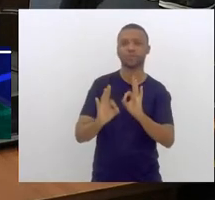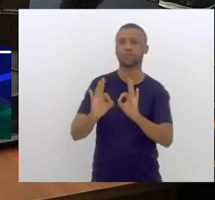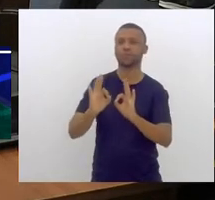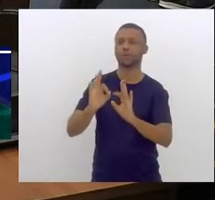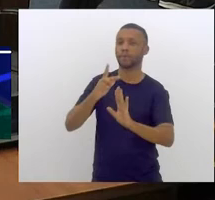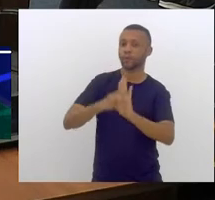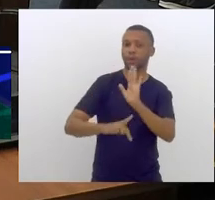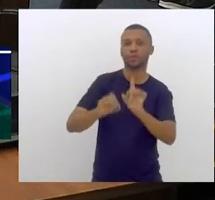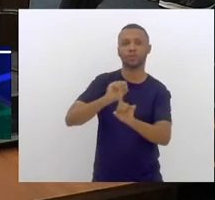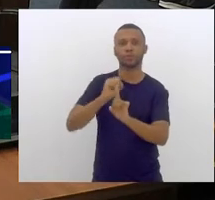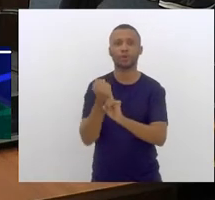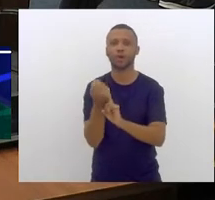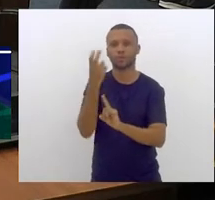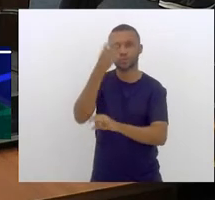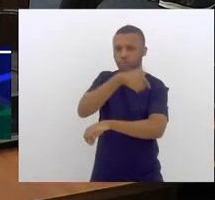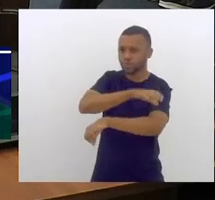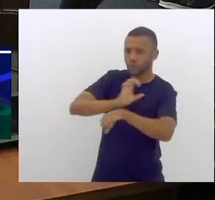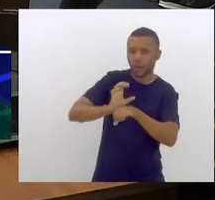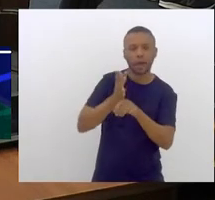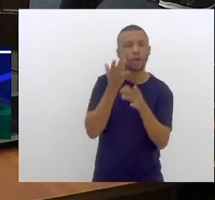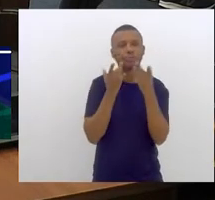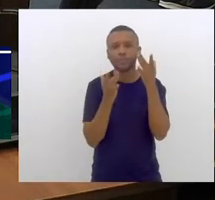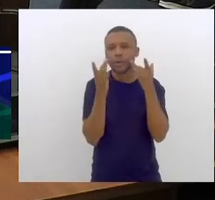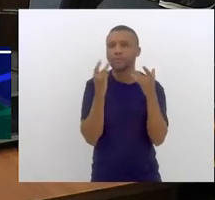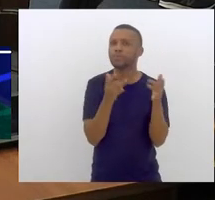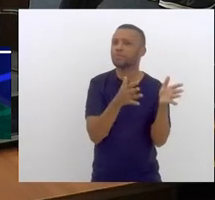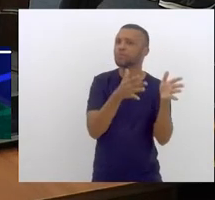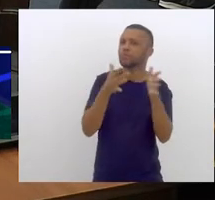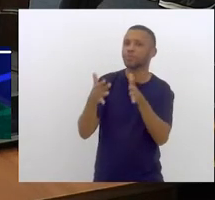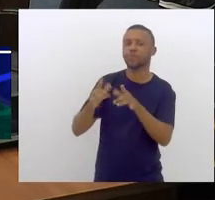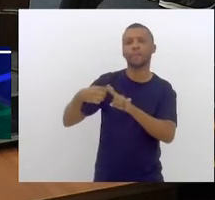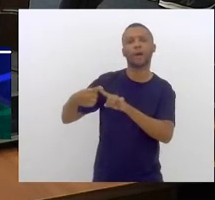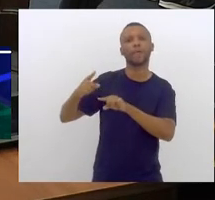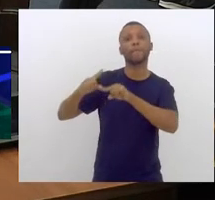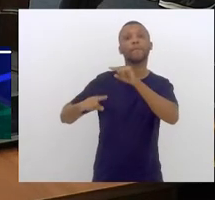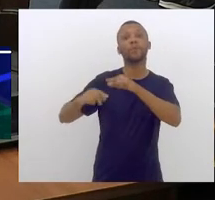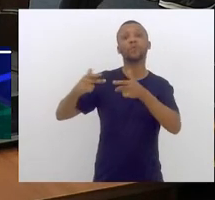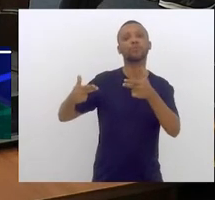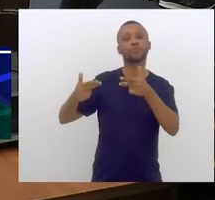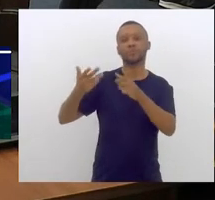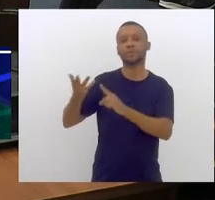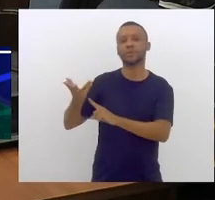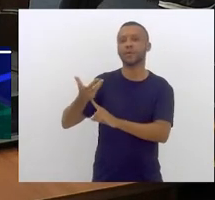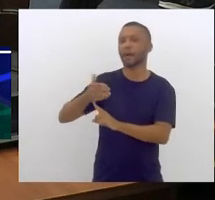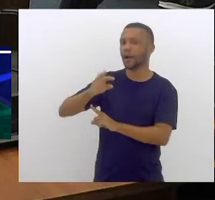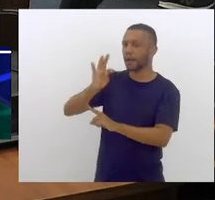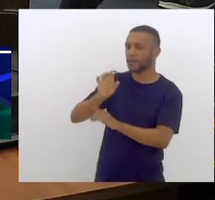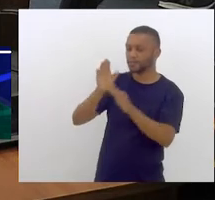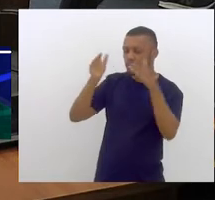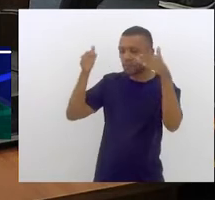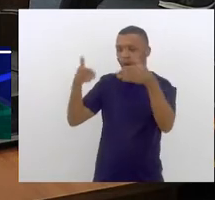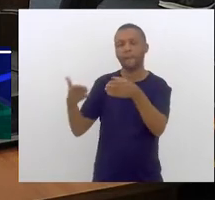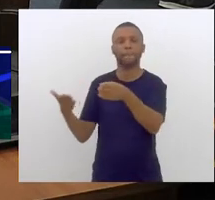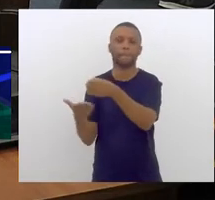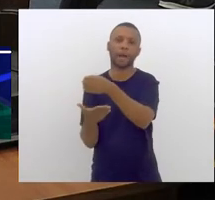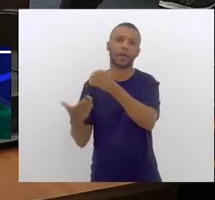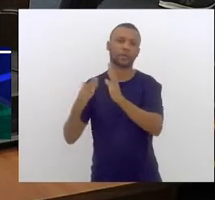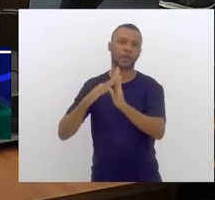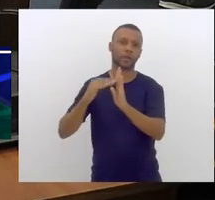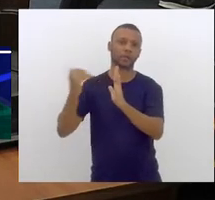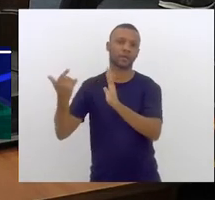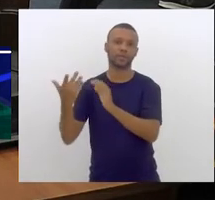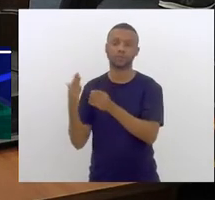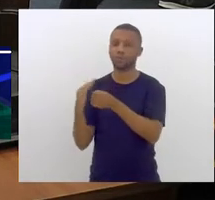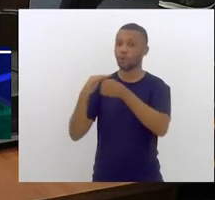socioculturais, espetáculos teatrais e produtos artísticos, tendo como alicerce a estética do